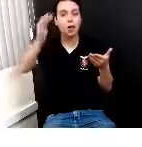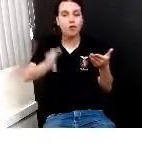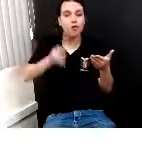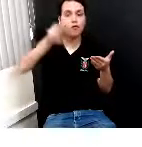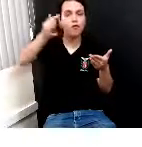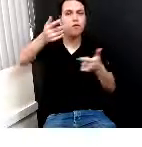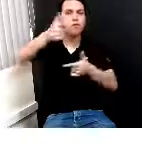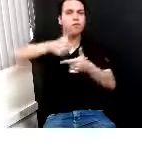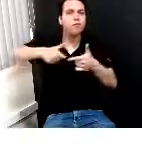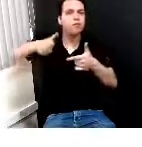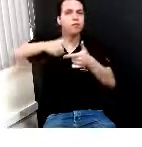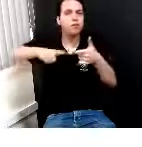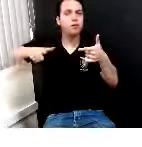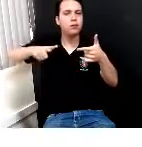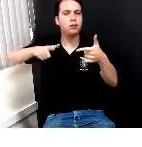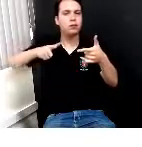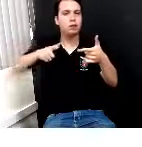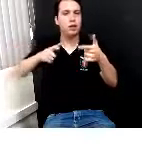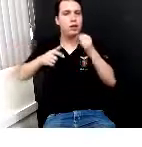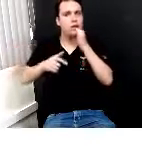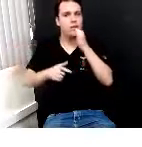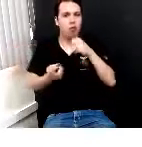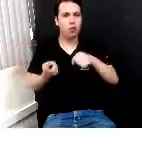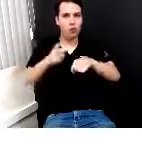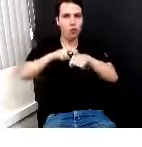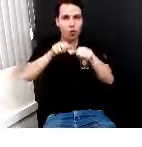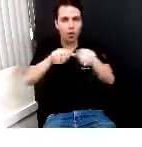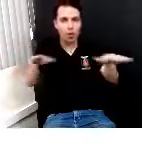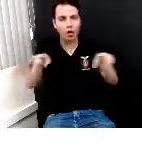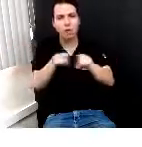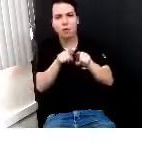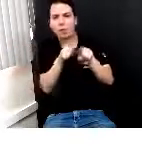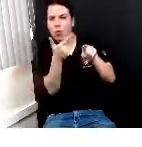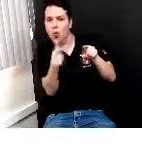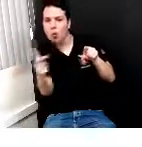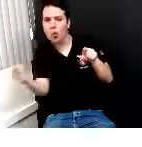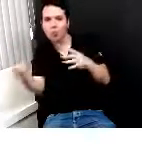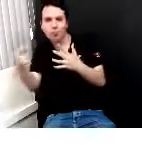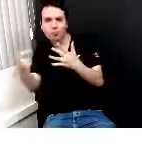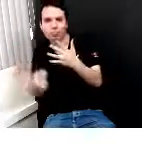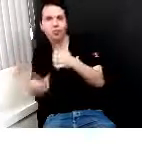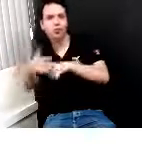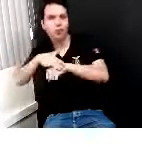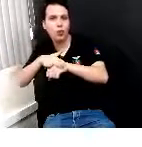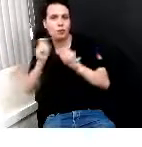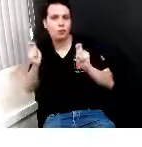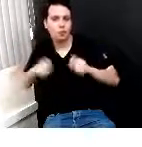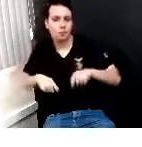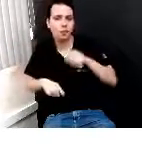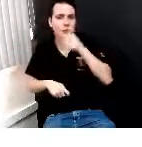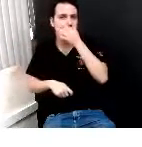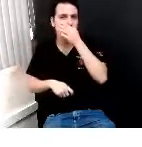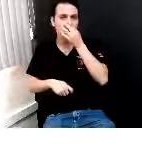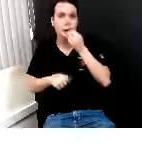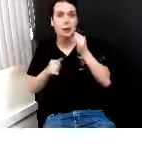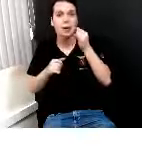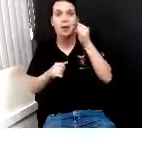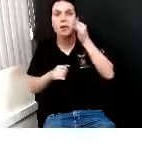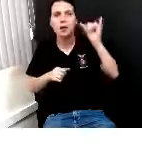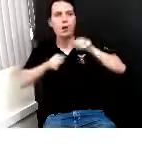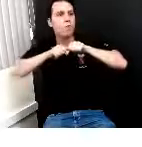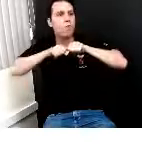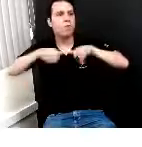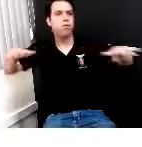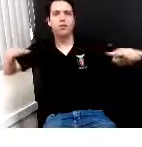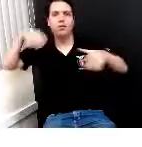né, de tanto do coronavírus quanto outras, né, doenças, da gente ter uma epidemia aqui dentro, sim,